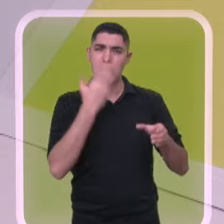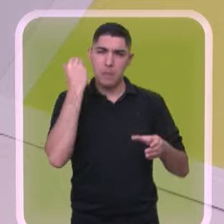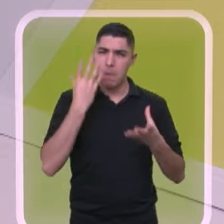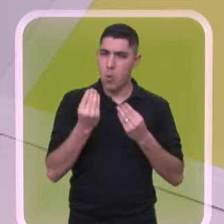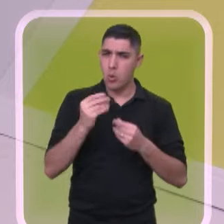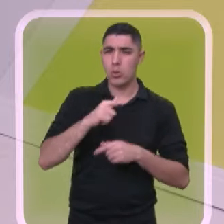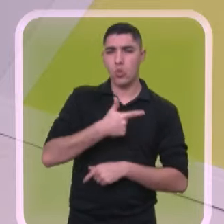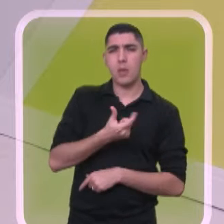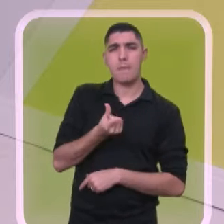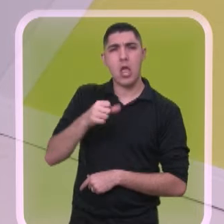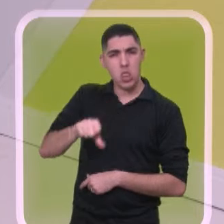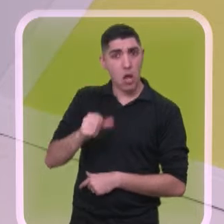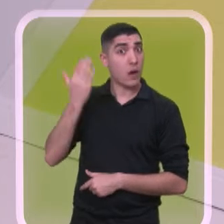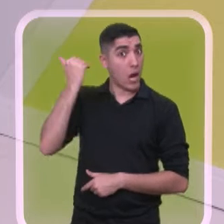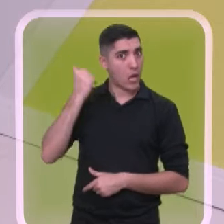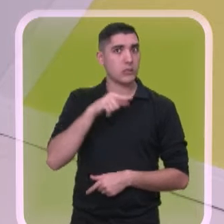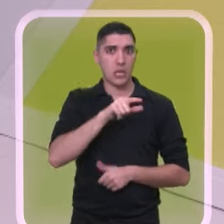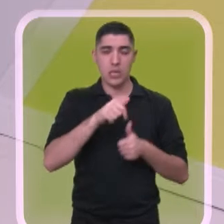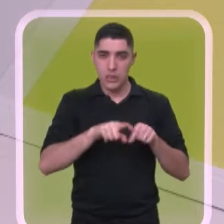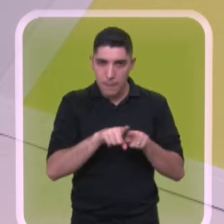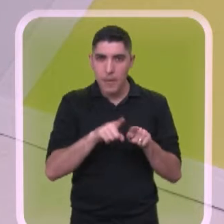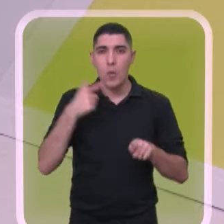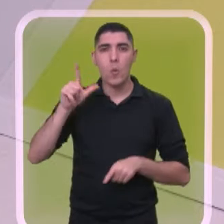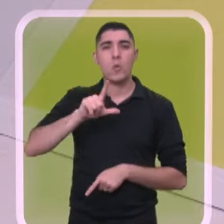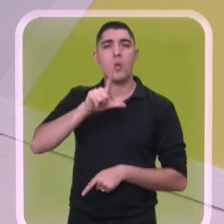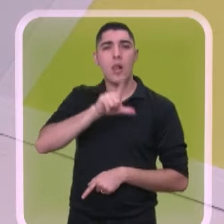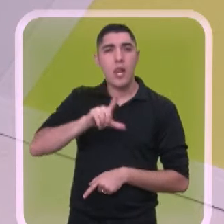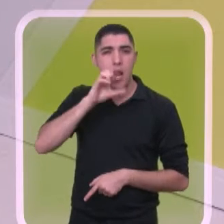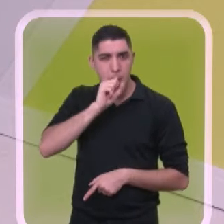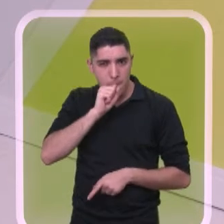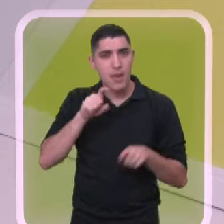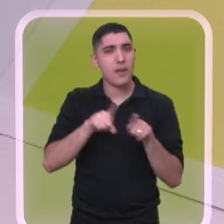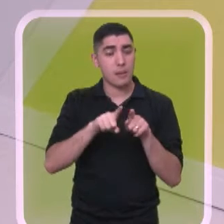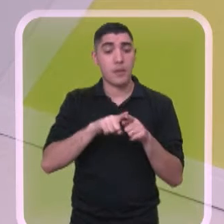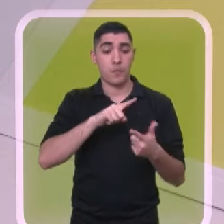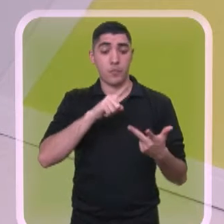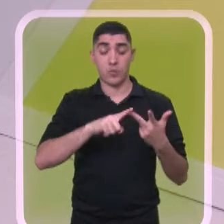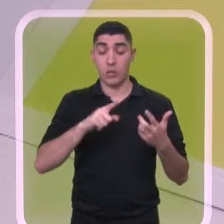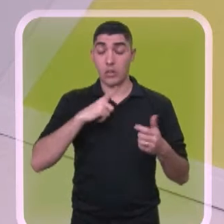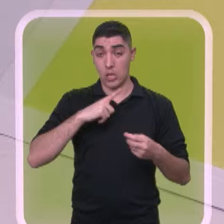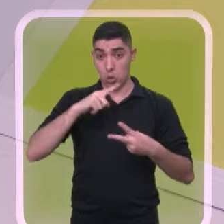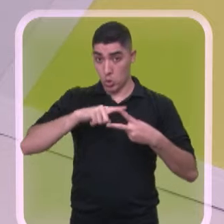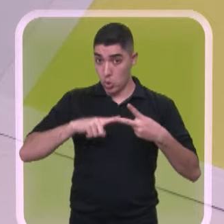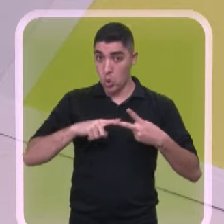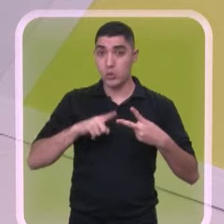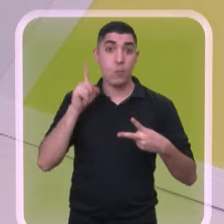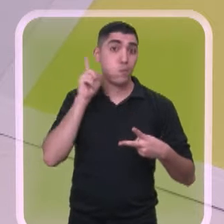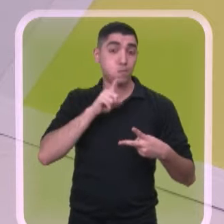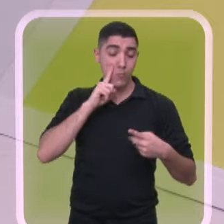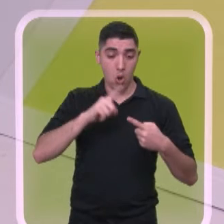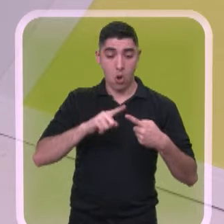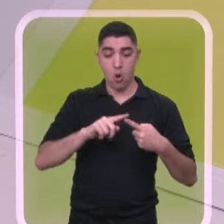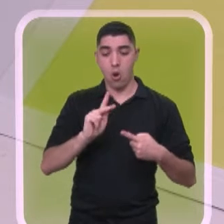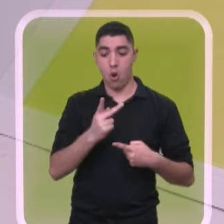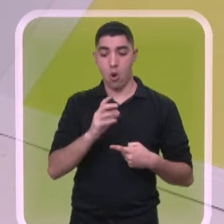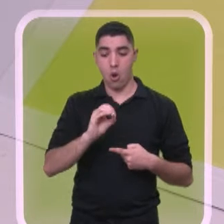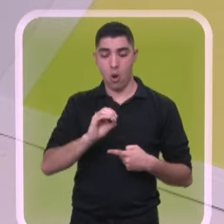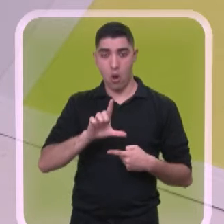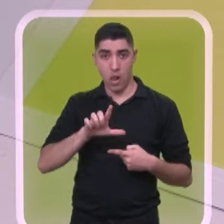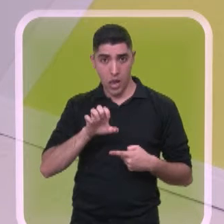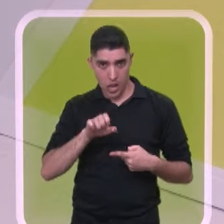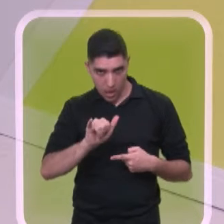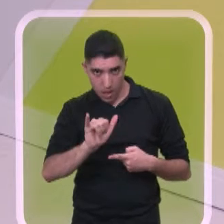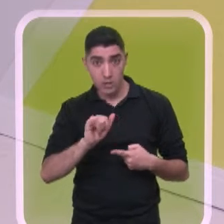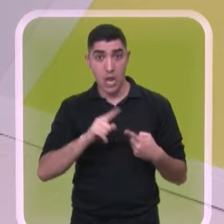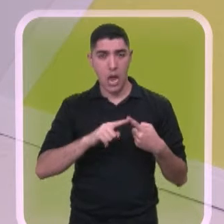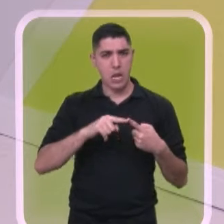outros clubes, Limeira também, enfim, e tem os dois americanos, o Holloway e o Dawkins. O Holloway, inclusive, o Holloway foi o